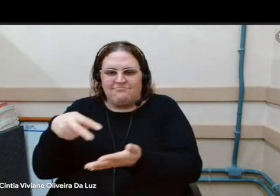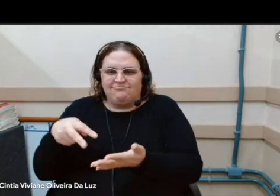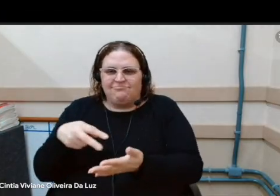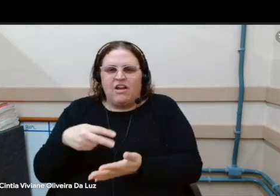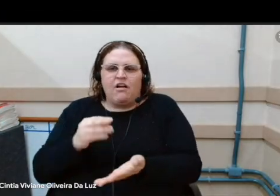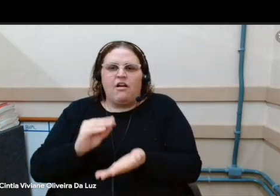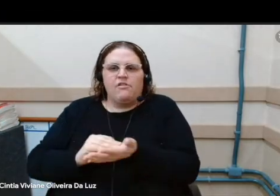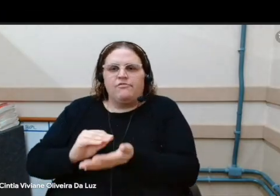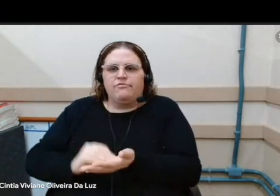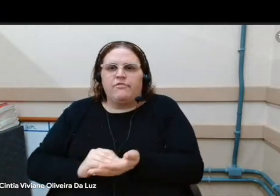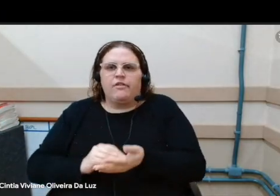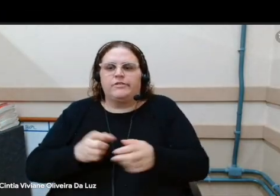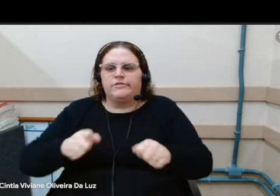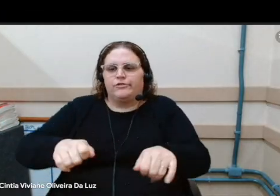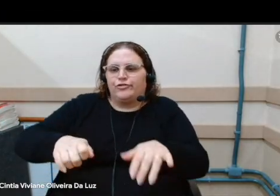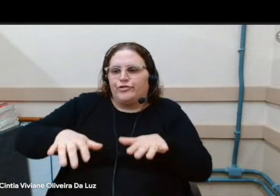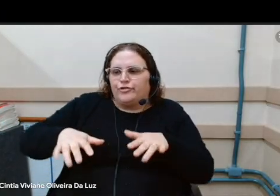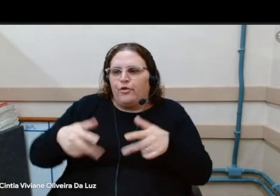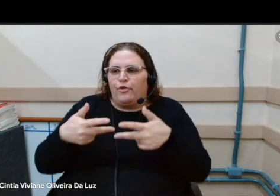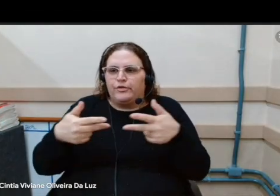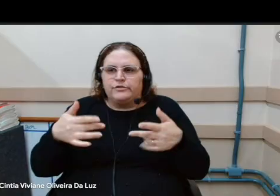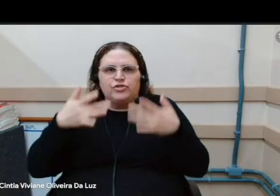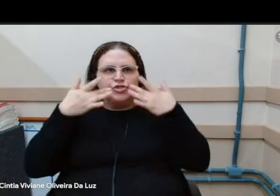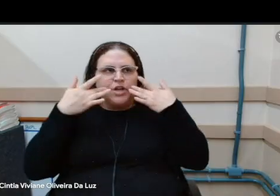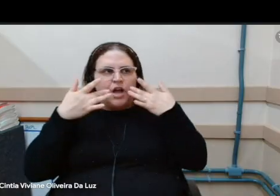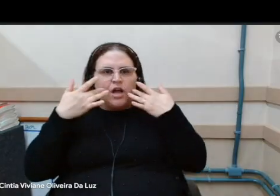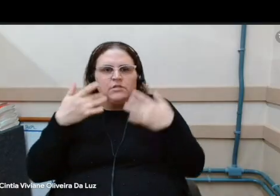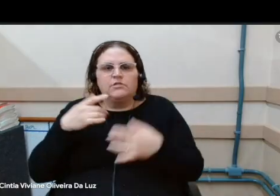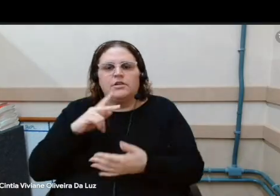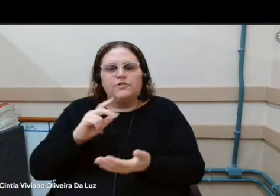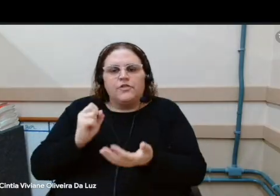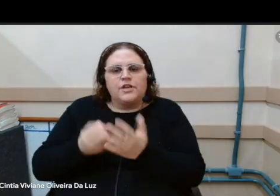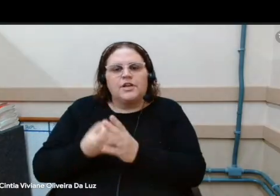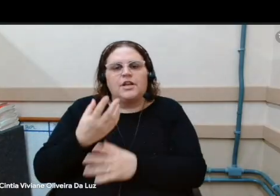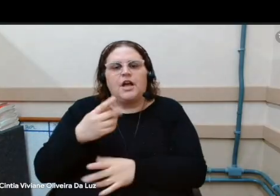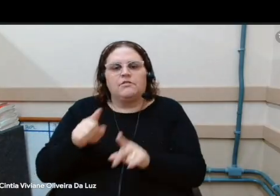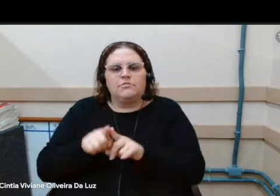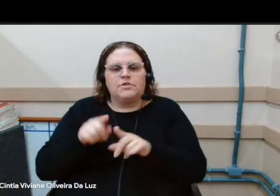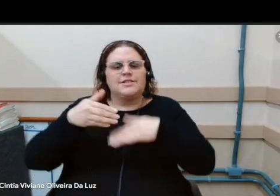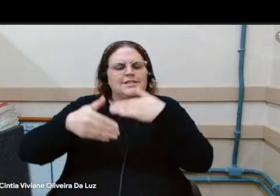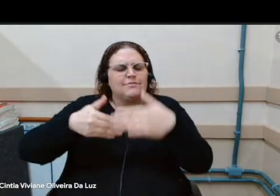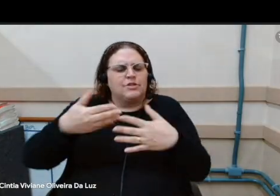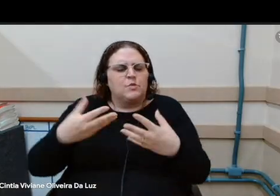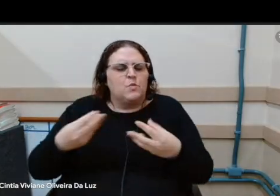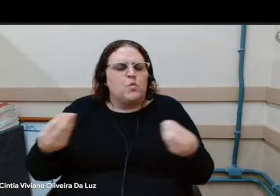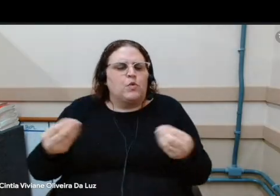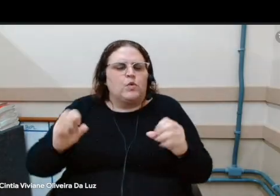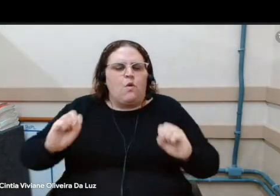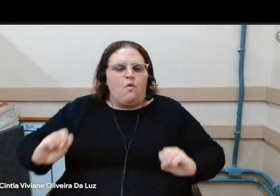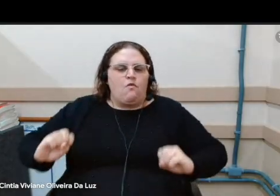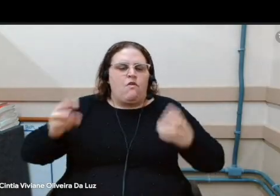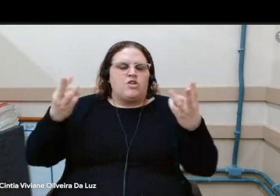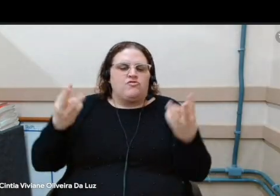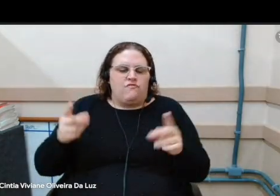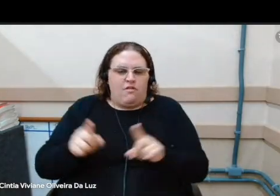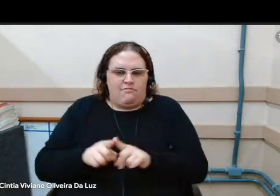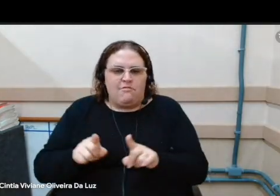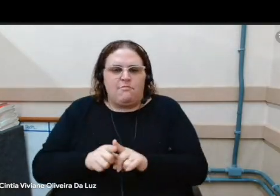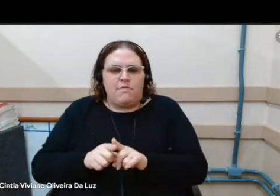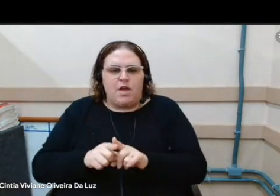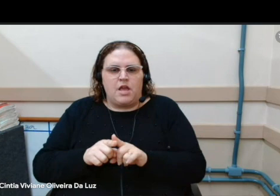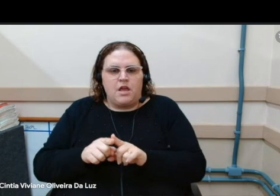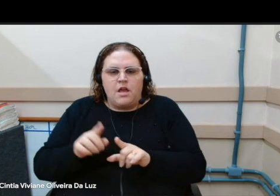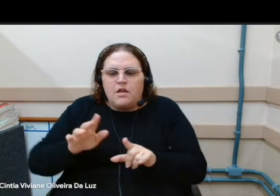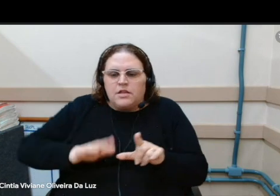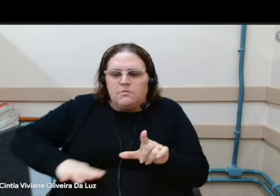palcos dos teatros eh teve uma crescimento muito grande de festivais e plataformas para circular a